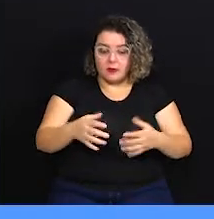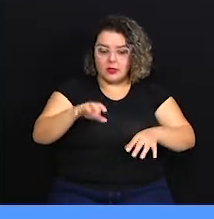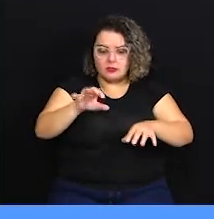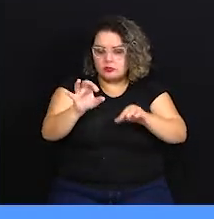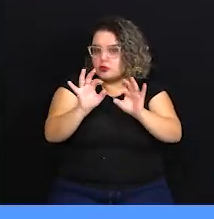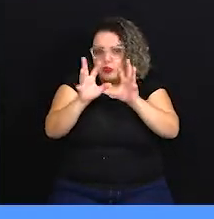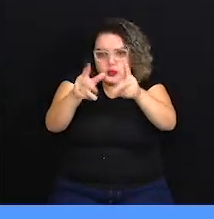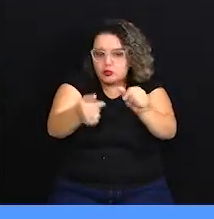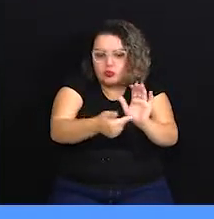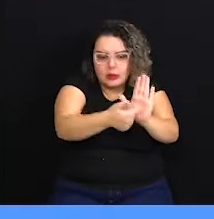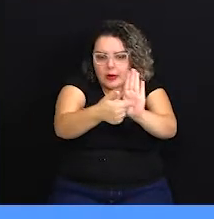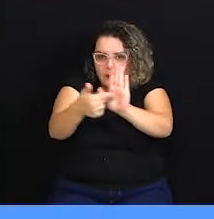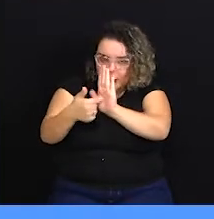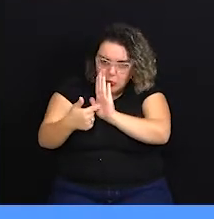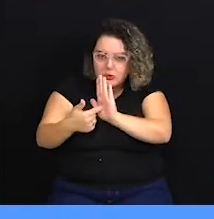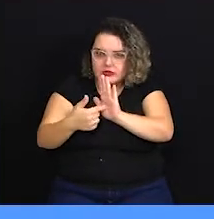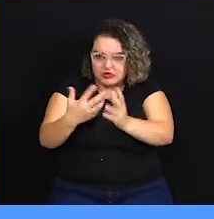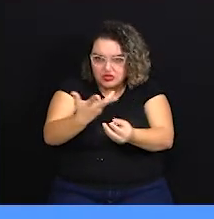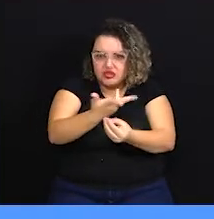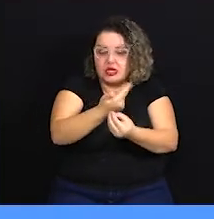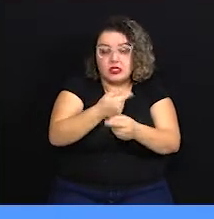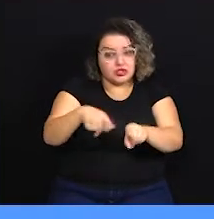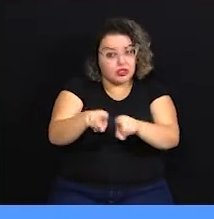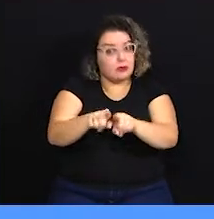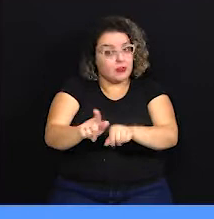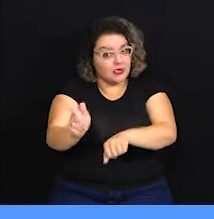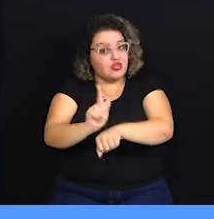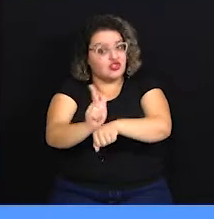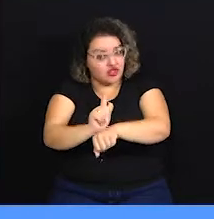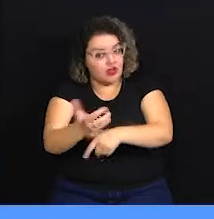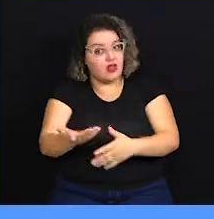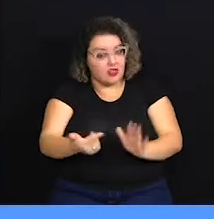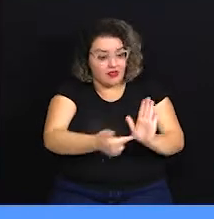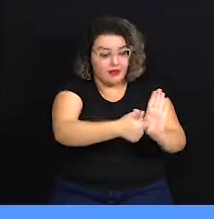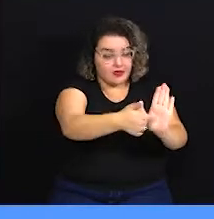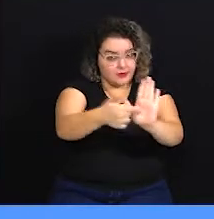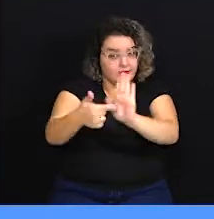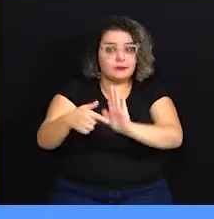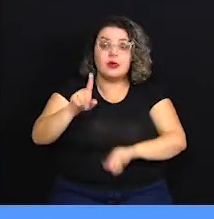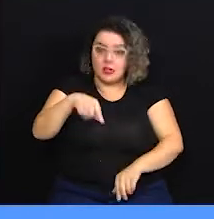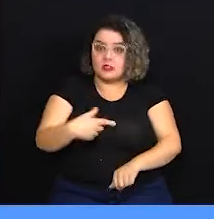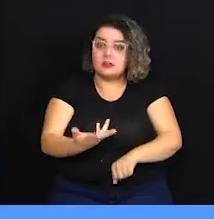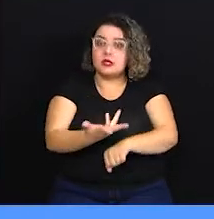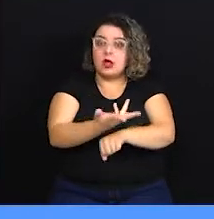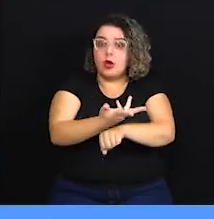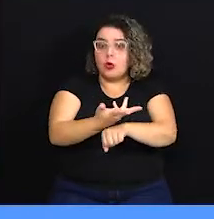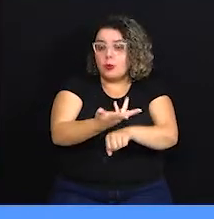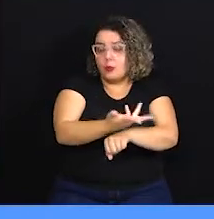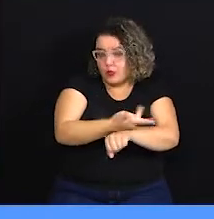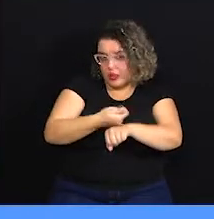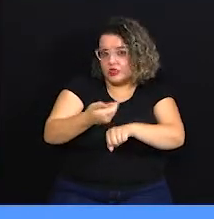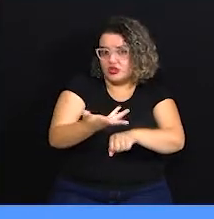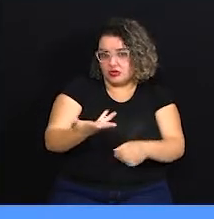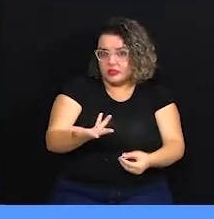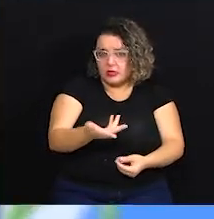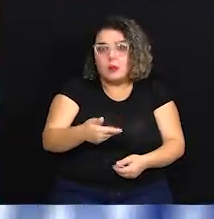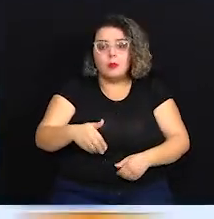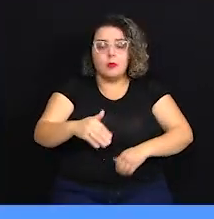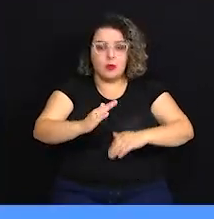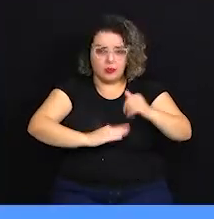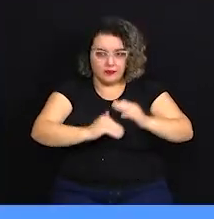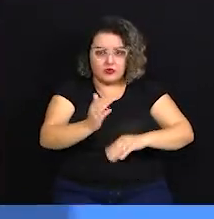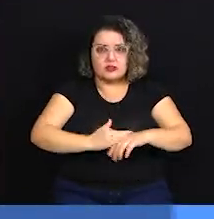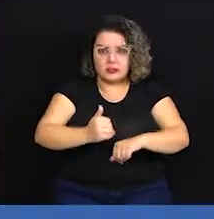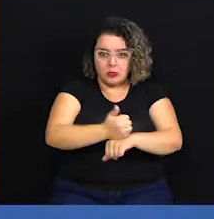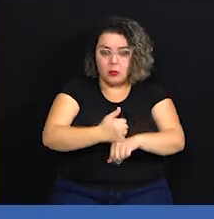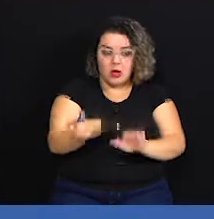de uma mostra, também desenvolve gerência à exposição. Esse profissional atua na produção e revisão do registro da mostra.